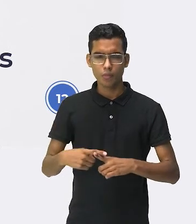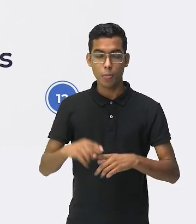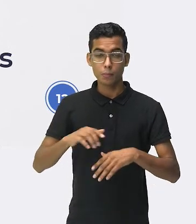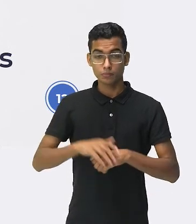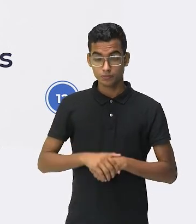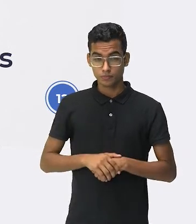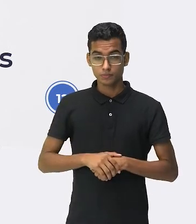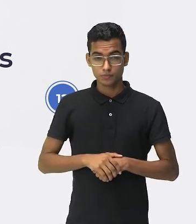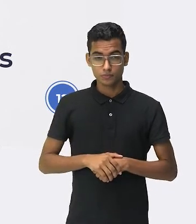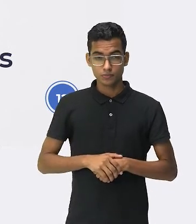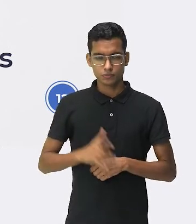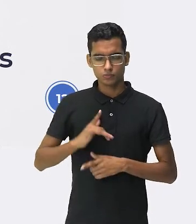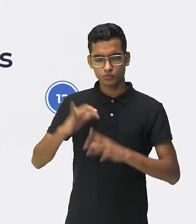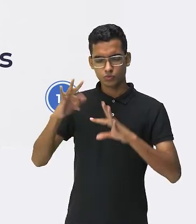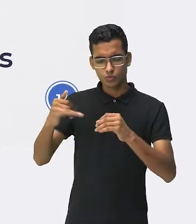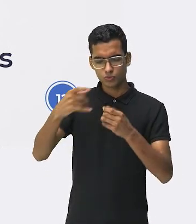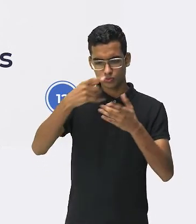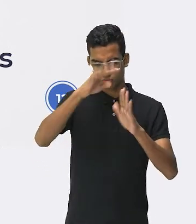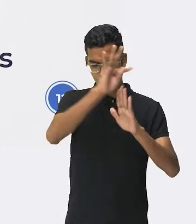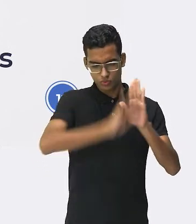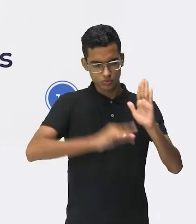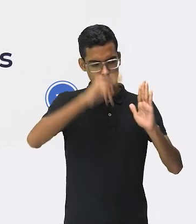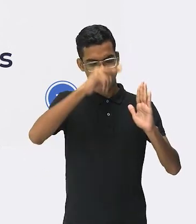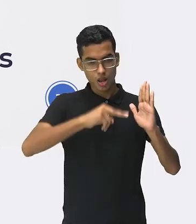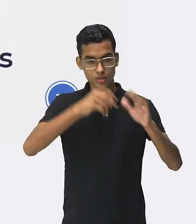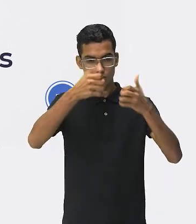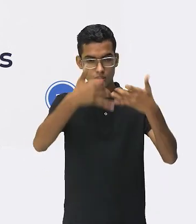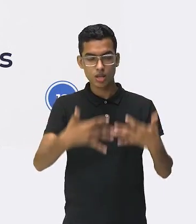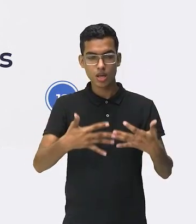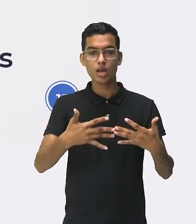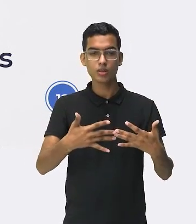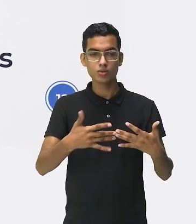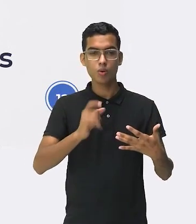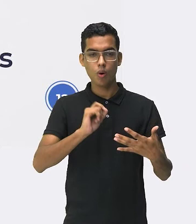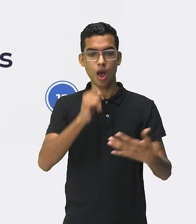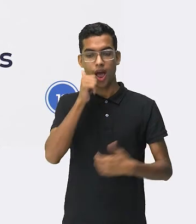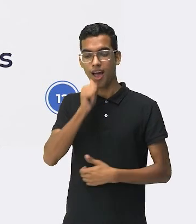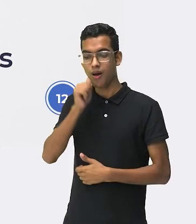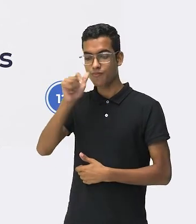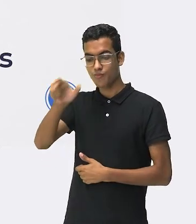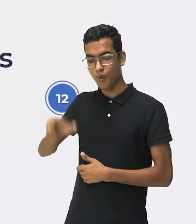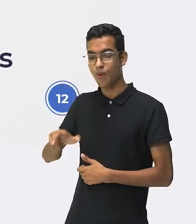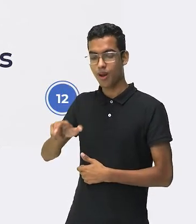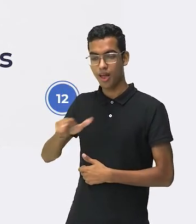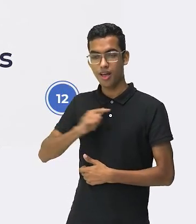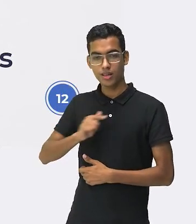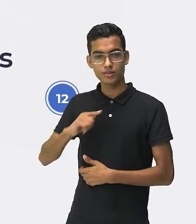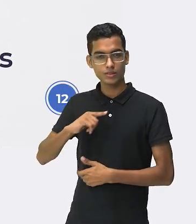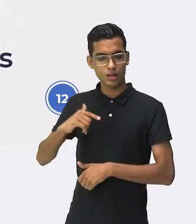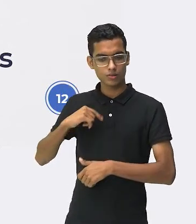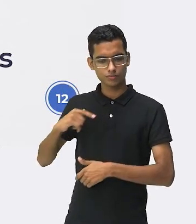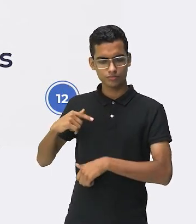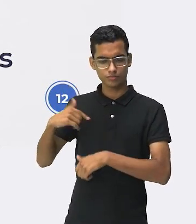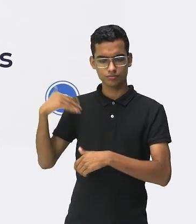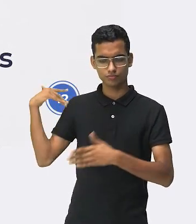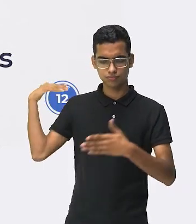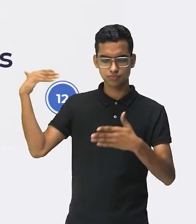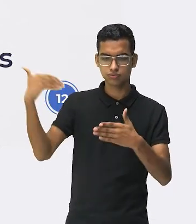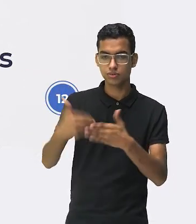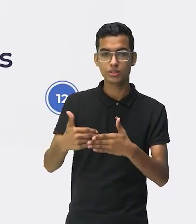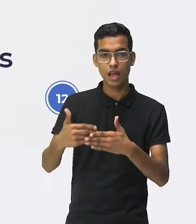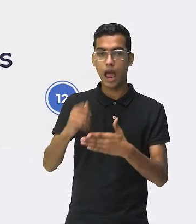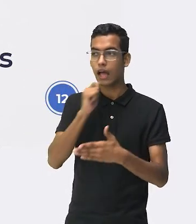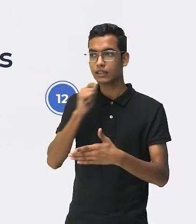está falando nesse texto está dizendo para a gente o quê? Que as mulheres elas passaram muito tempo sem participar dos esportes porque